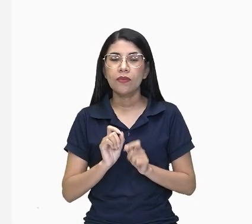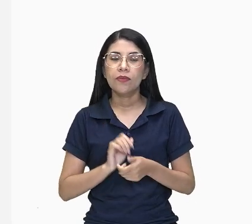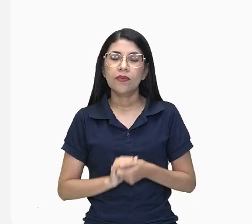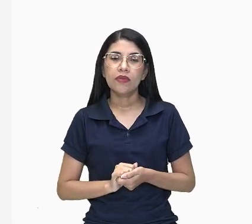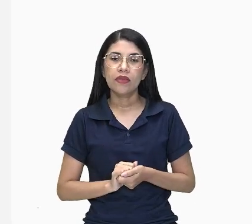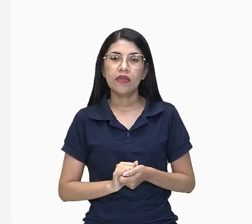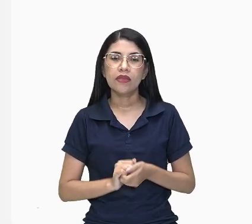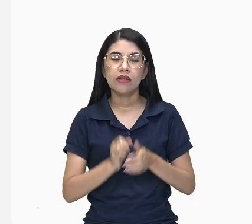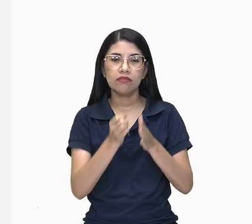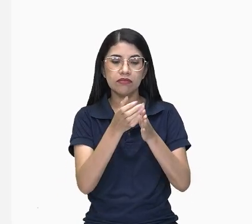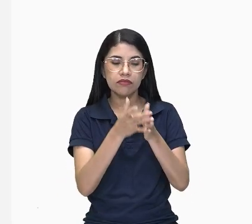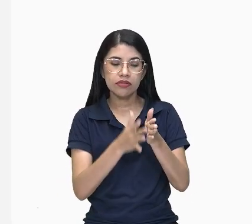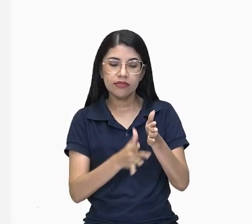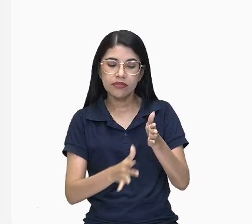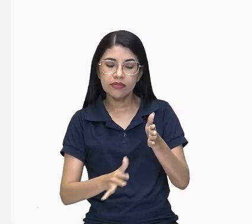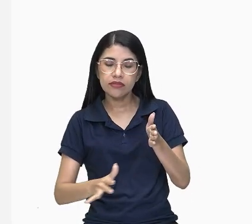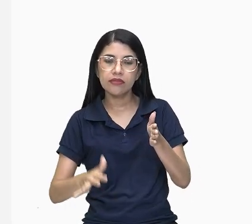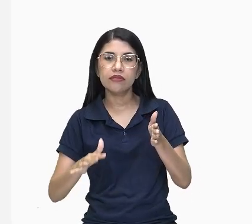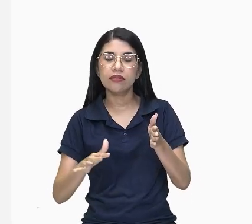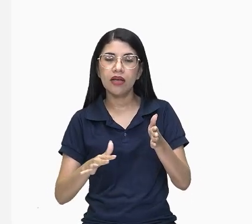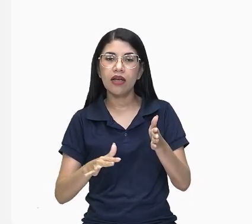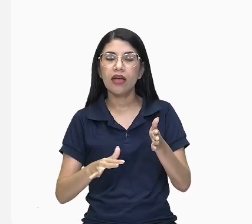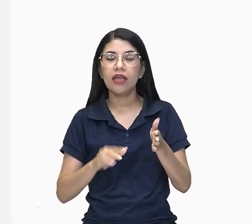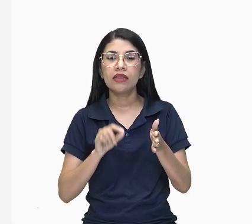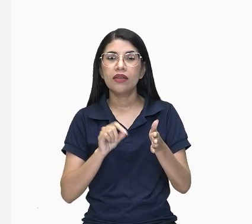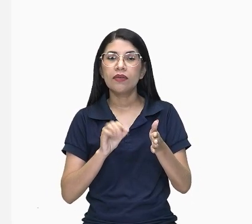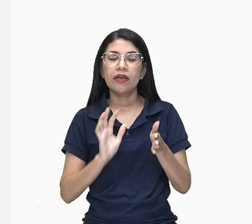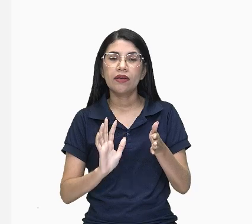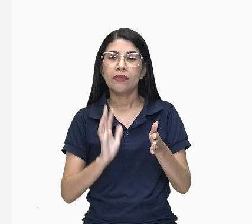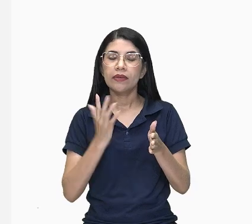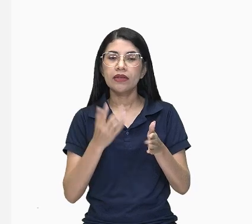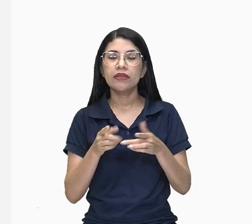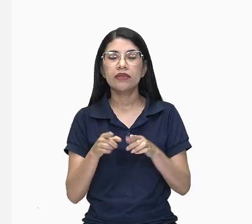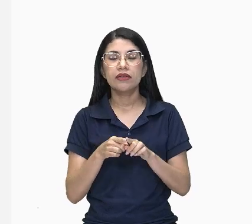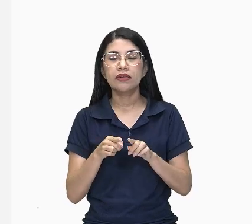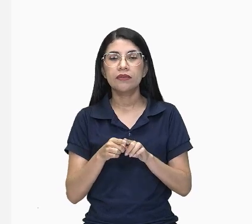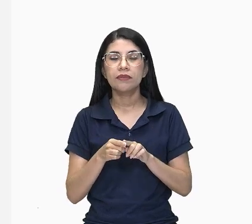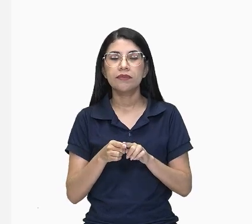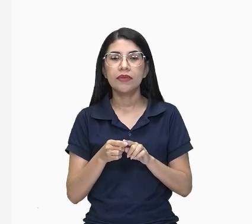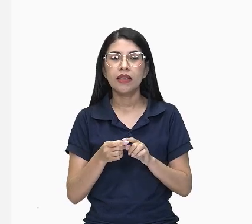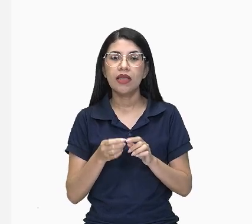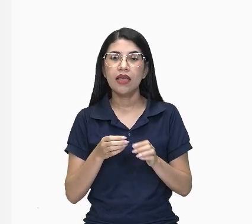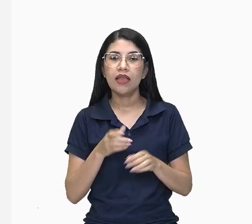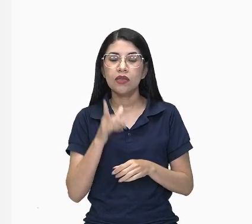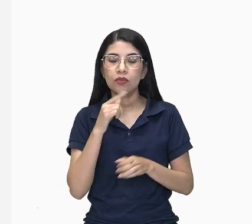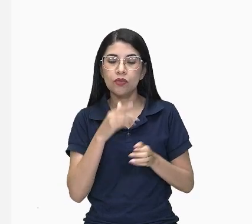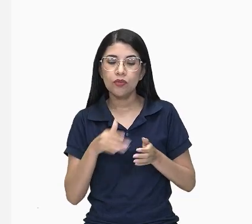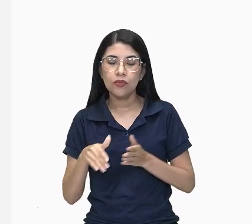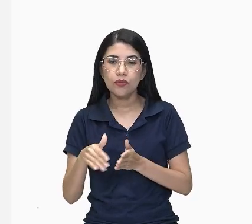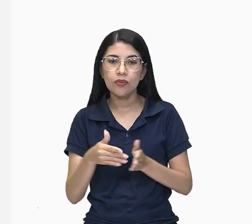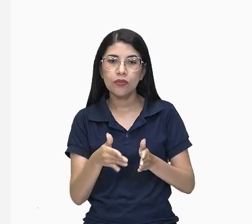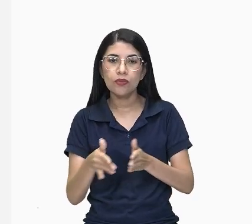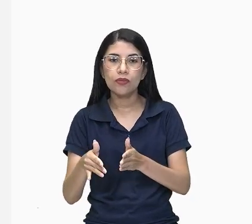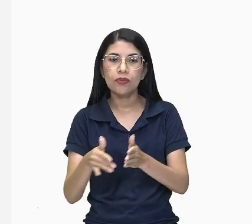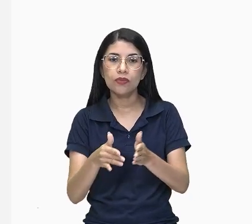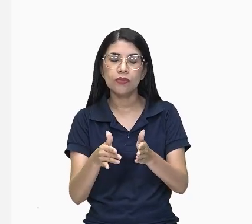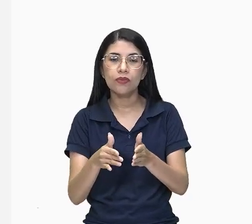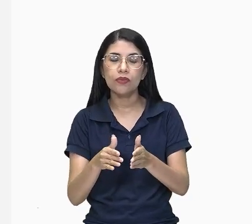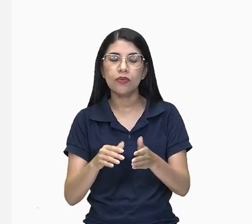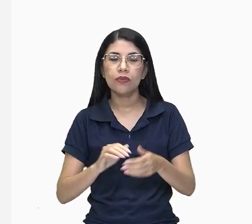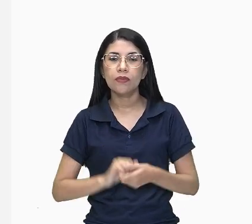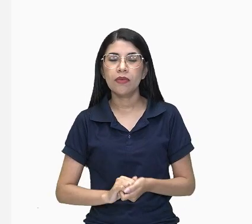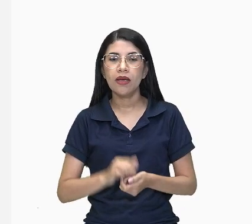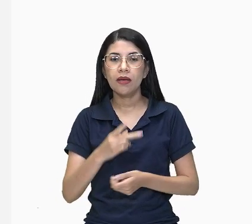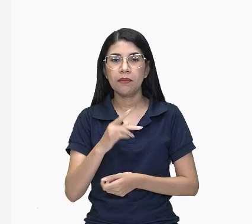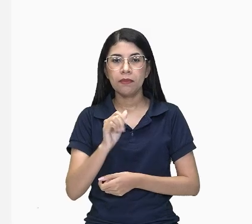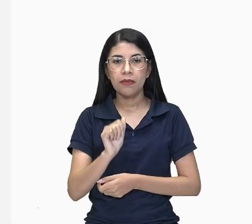terras caídas. Nós temos aí esse fenômeno que ocorre aí às margens do canal do